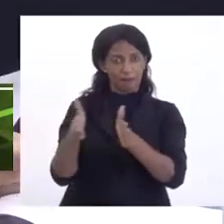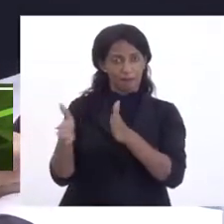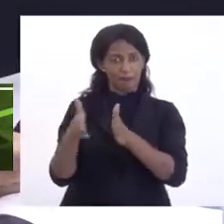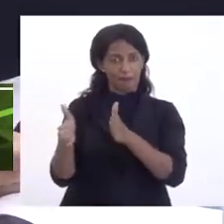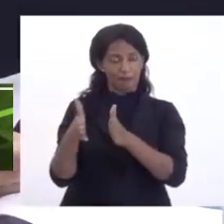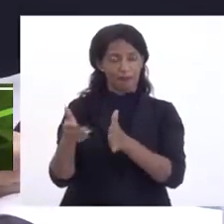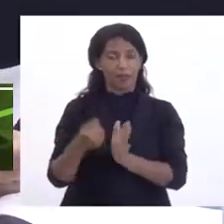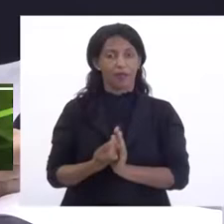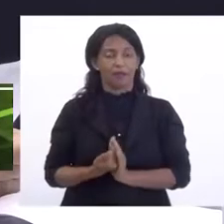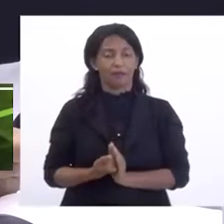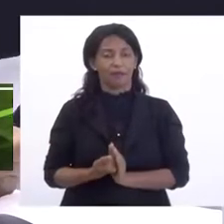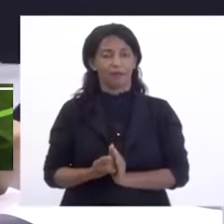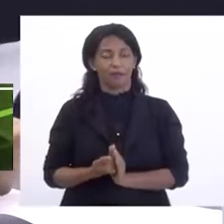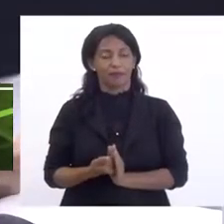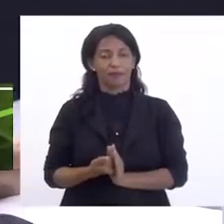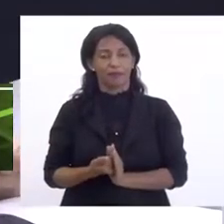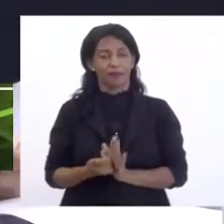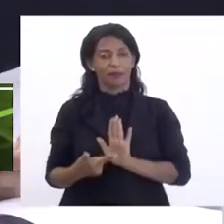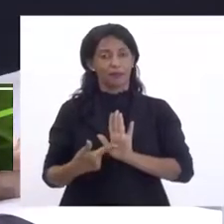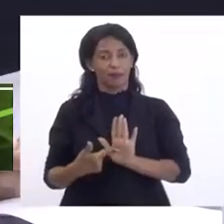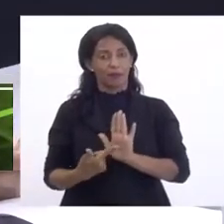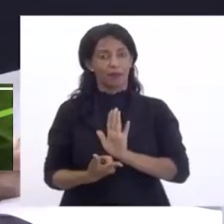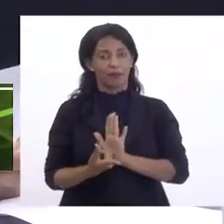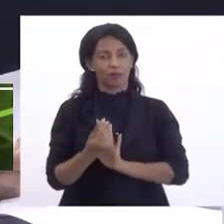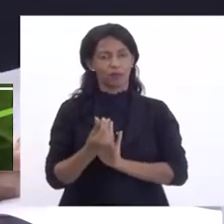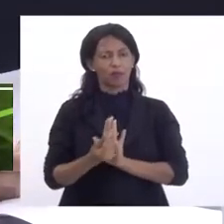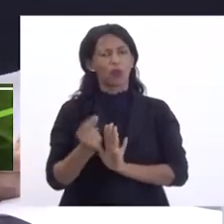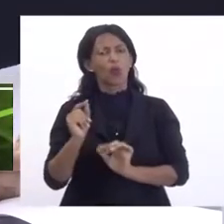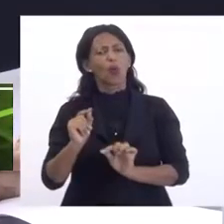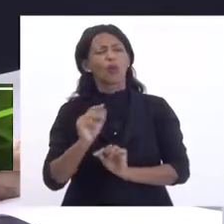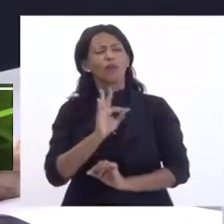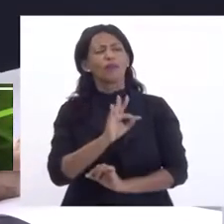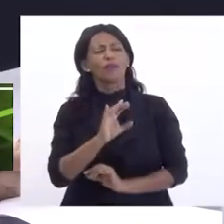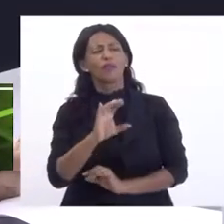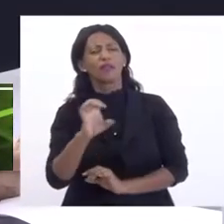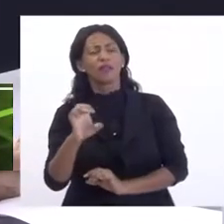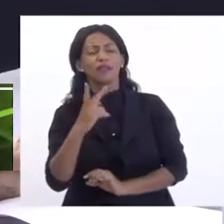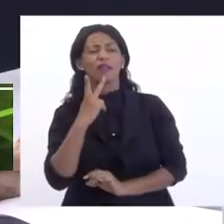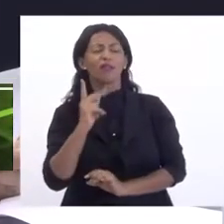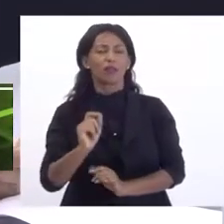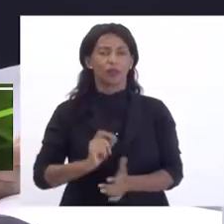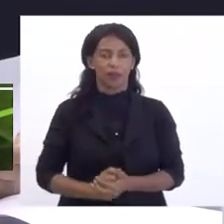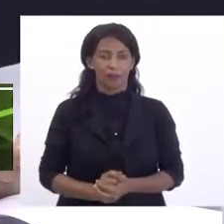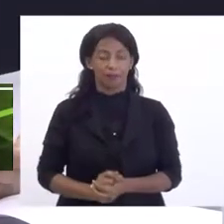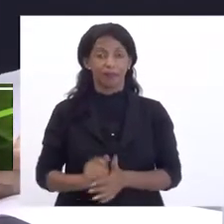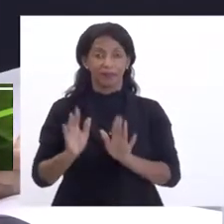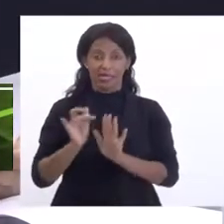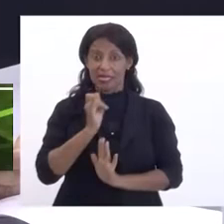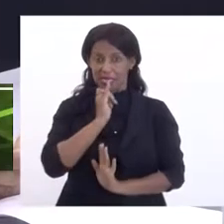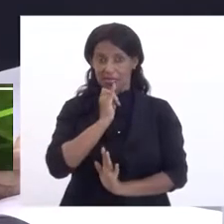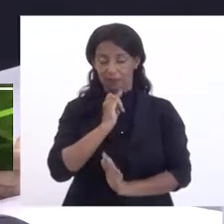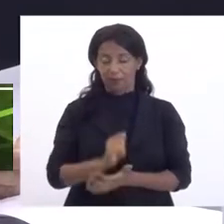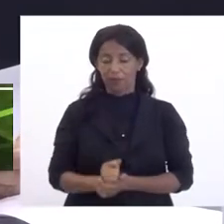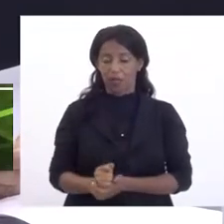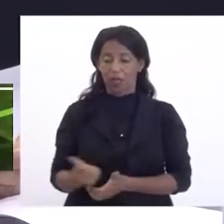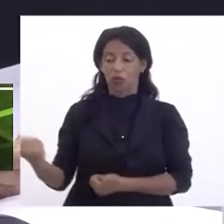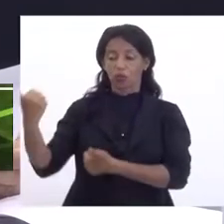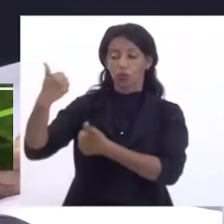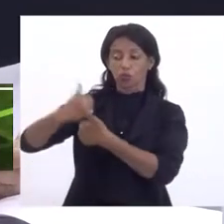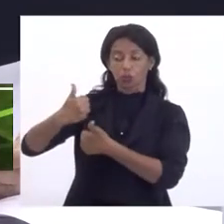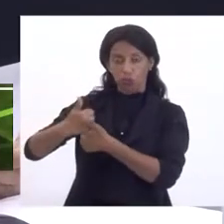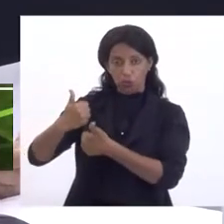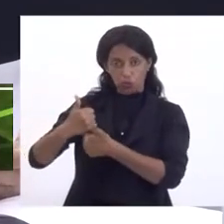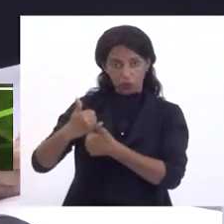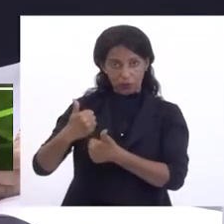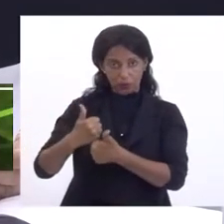presente prestação de conta. O que está dizendo o tribunal? Que a eventual substituição do